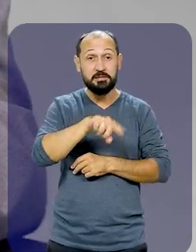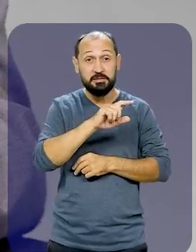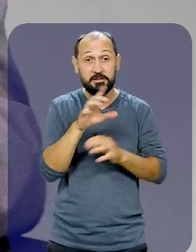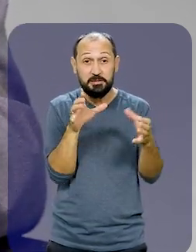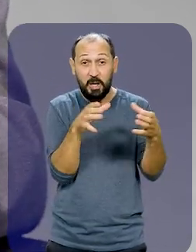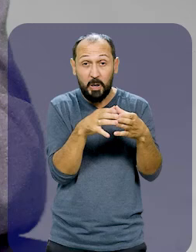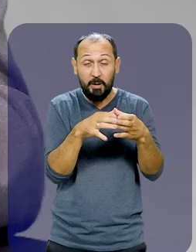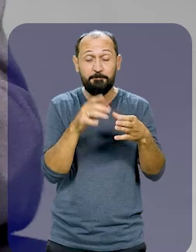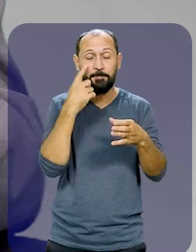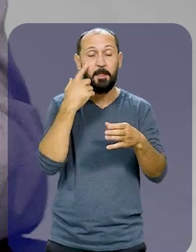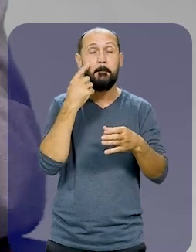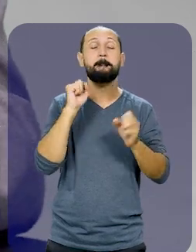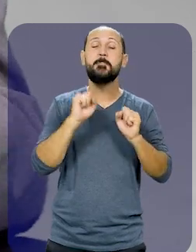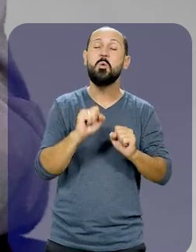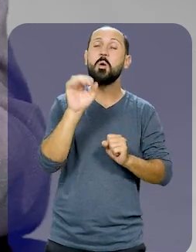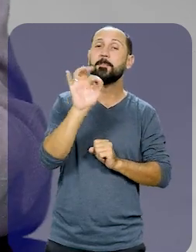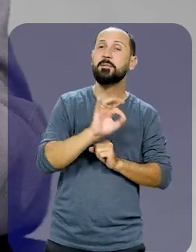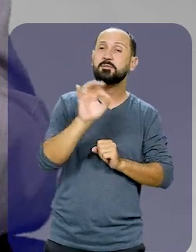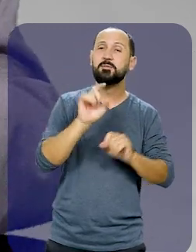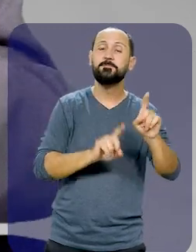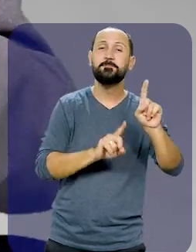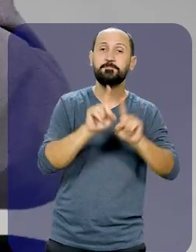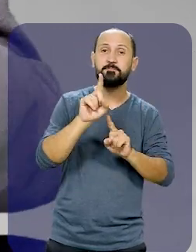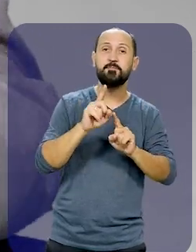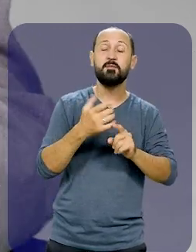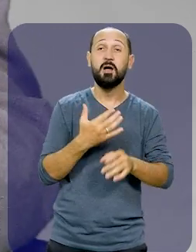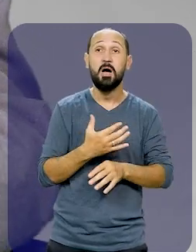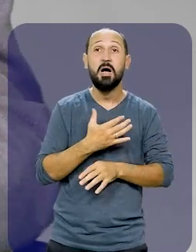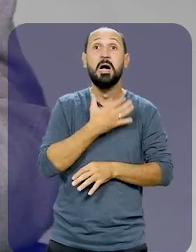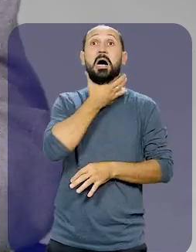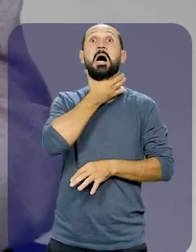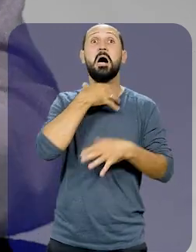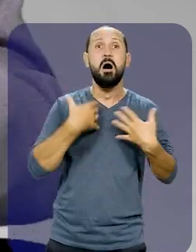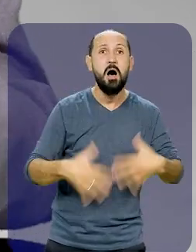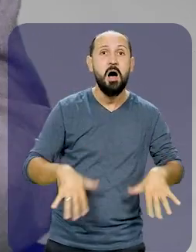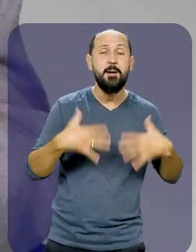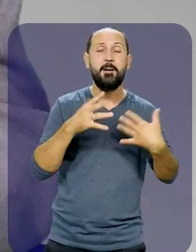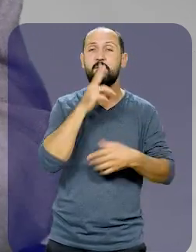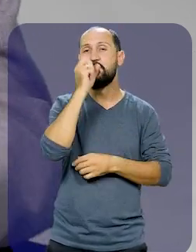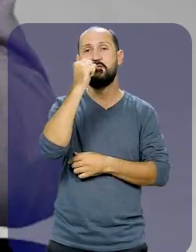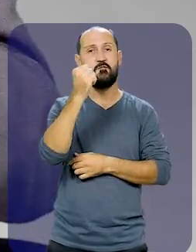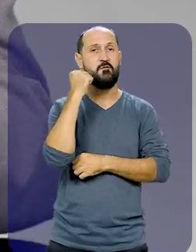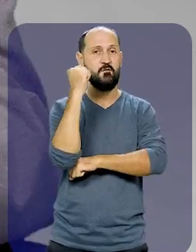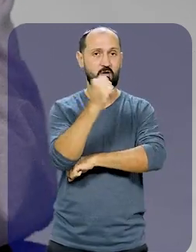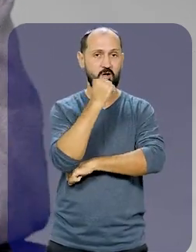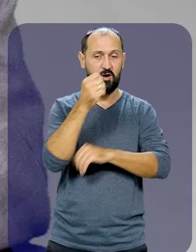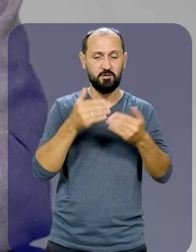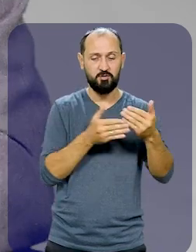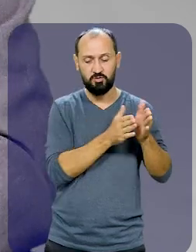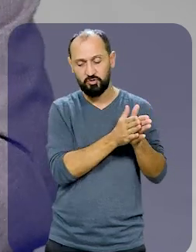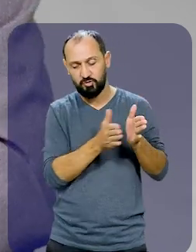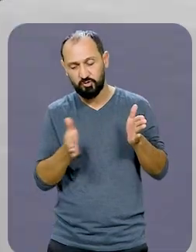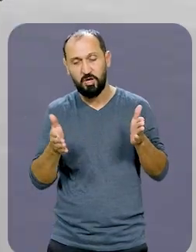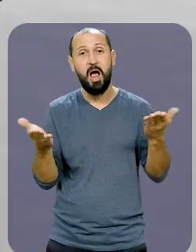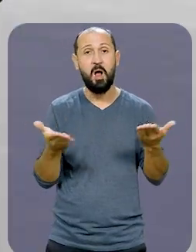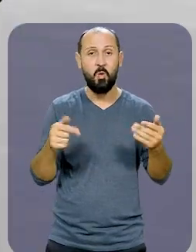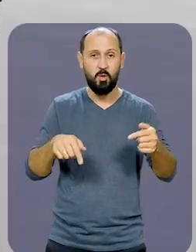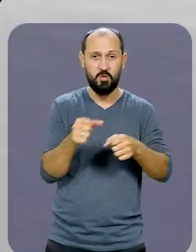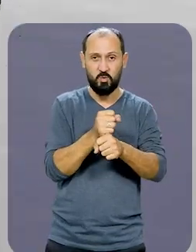têm uma probabilidade de entrar em crises mais intensas nesta época do ano.